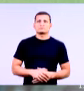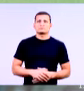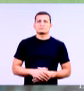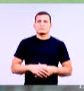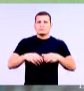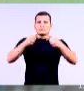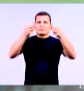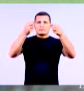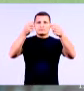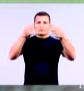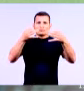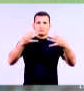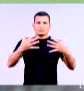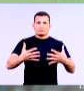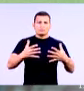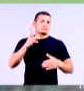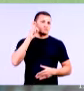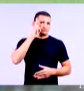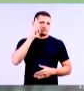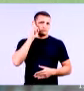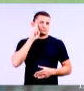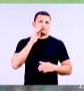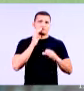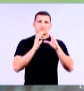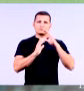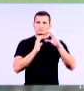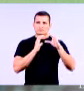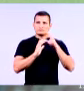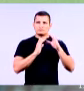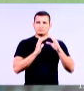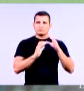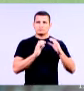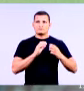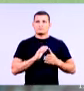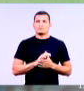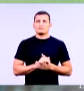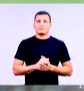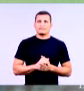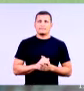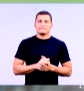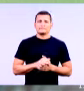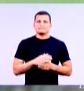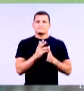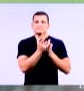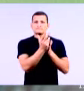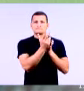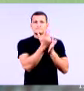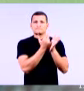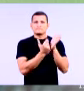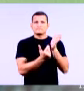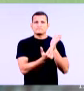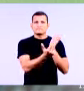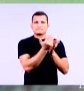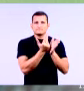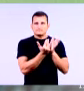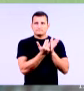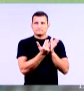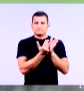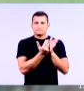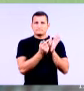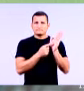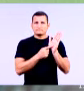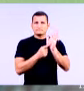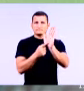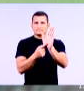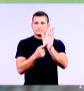falar sobre a história da comunicação. Muito bem. Bom, essa figura, ela mostra um